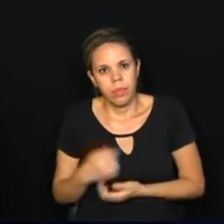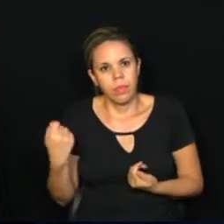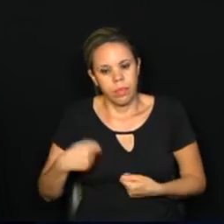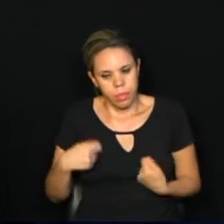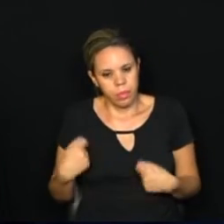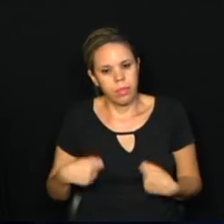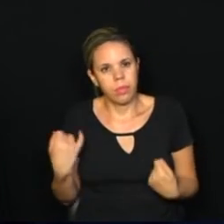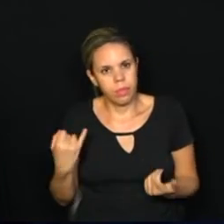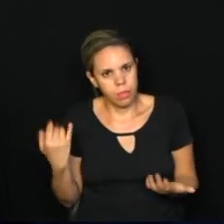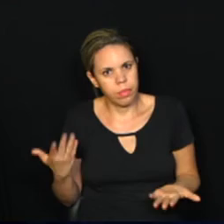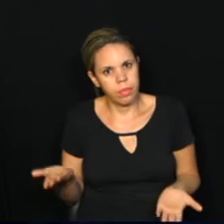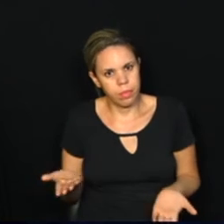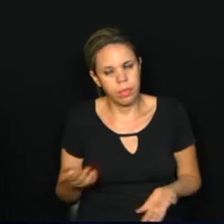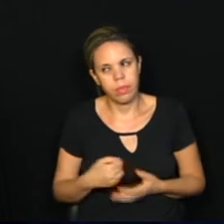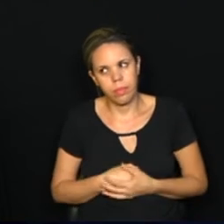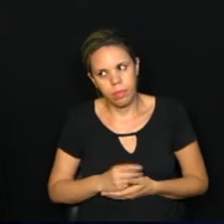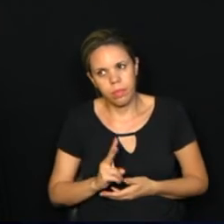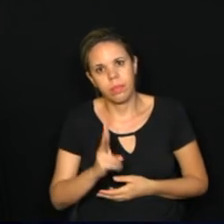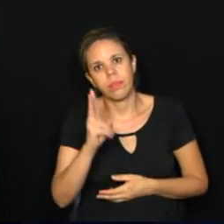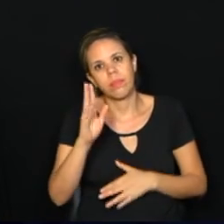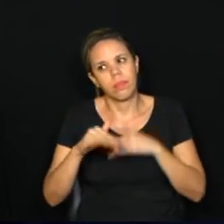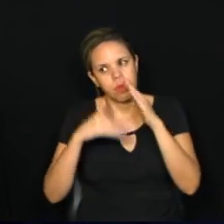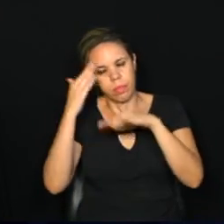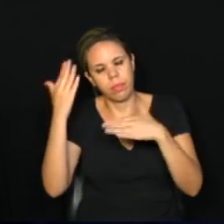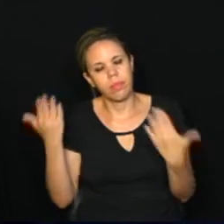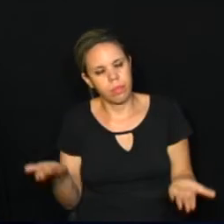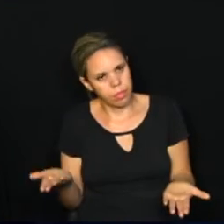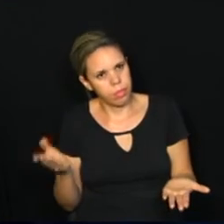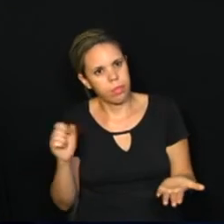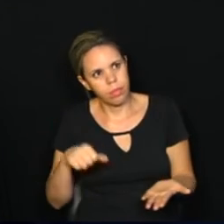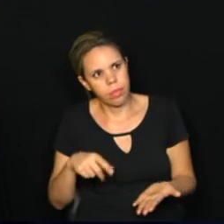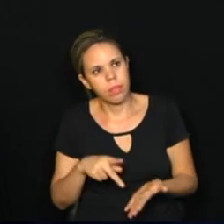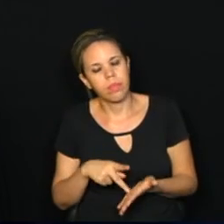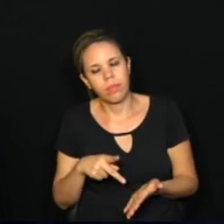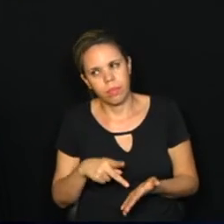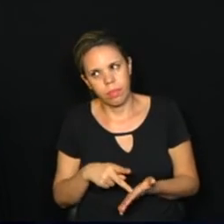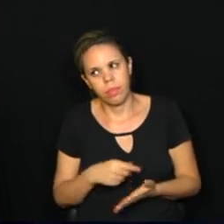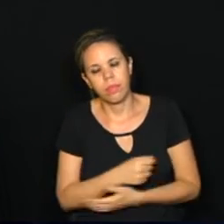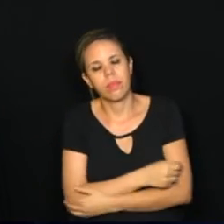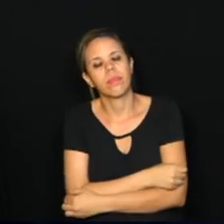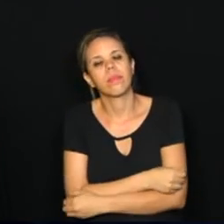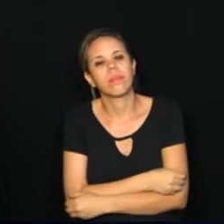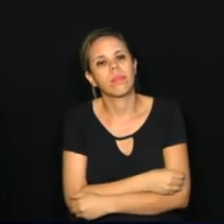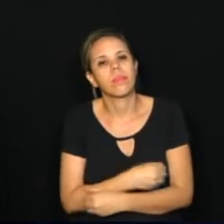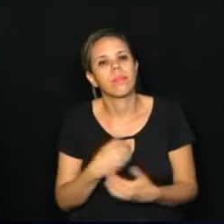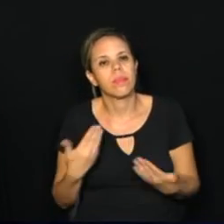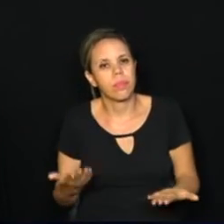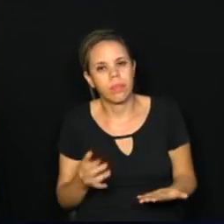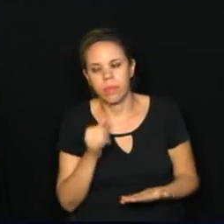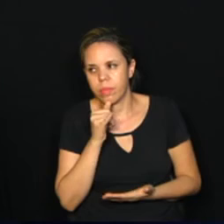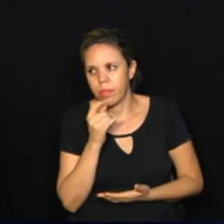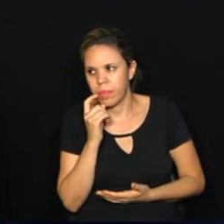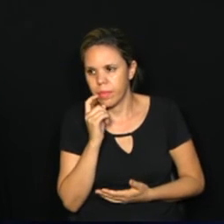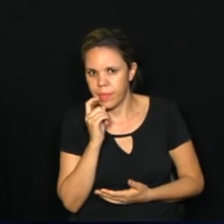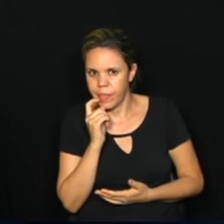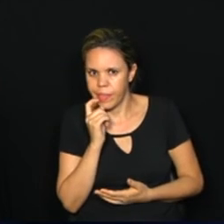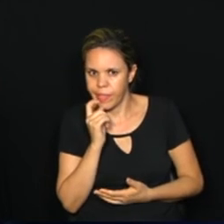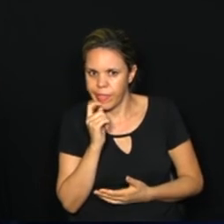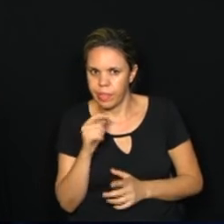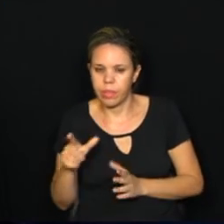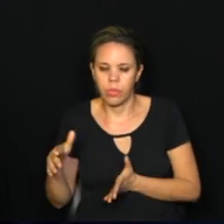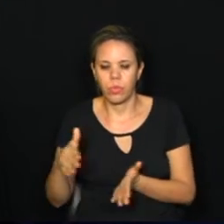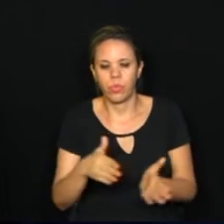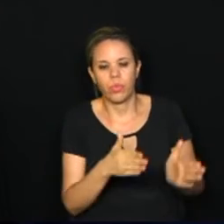necessário para que a gente continue evoluindo, né, nessas questões. Quanto à parte dos